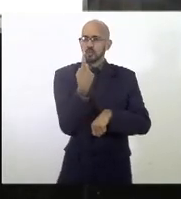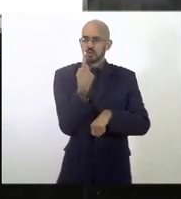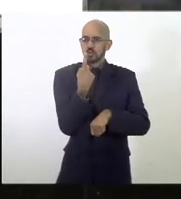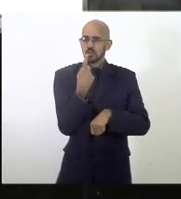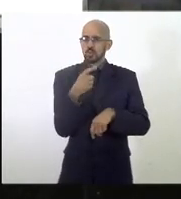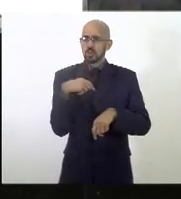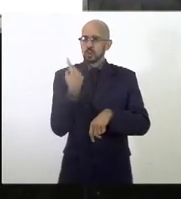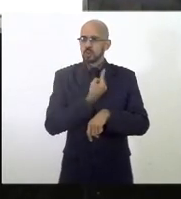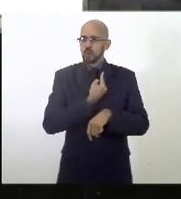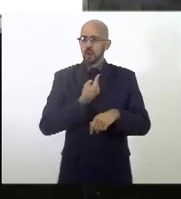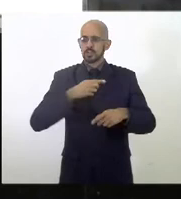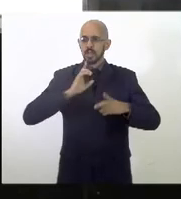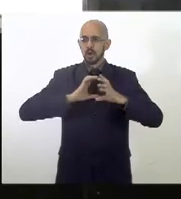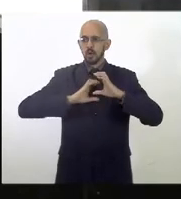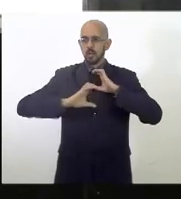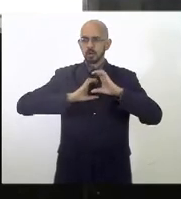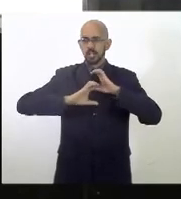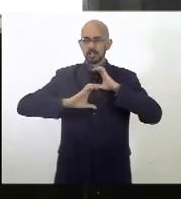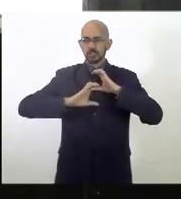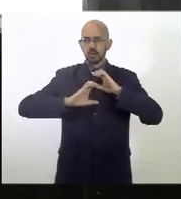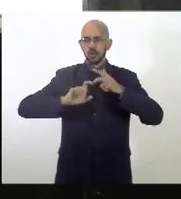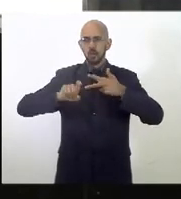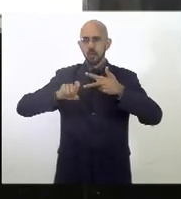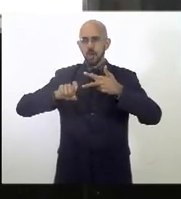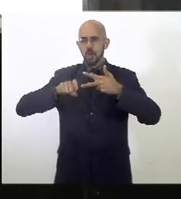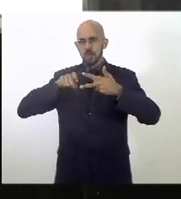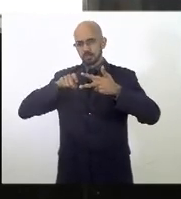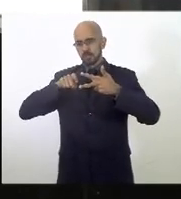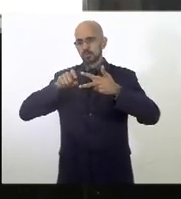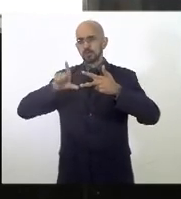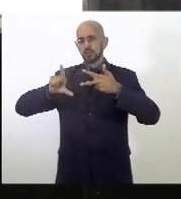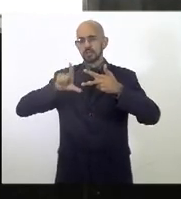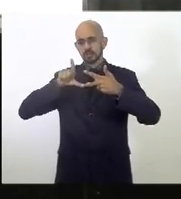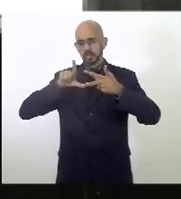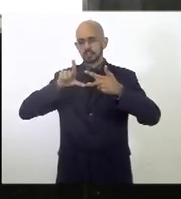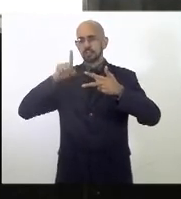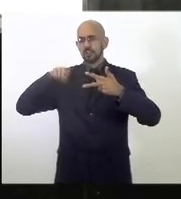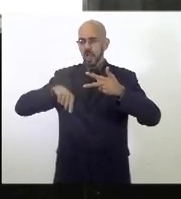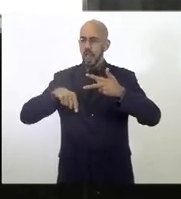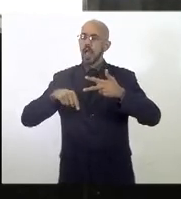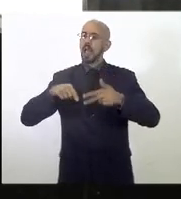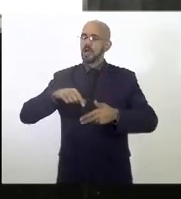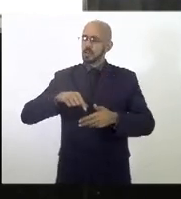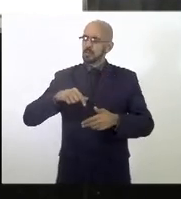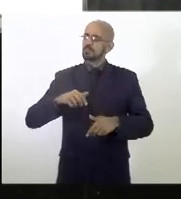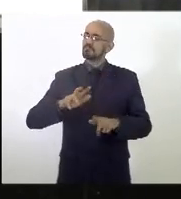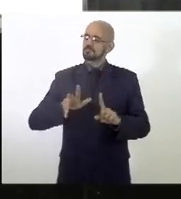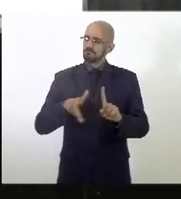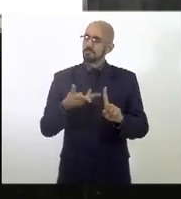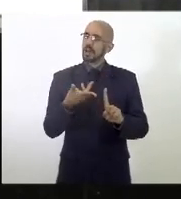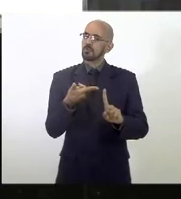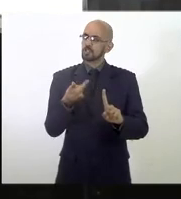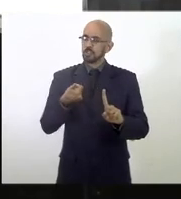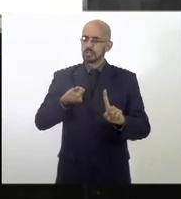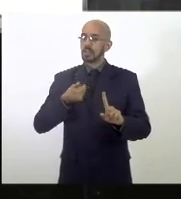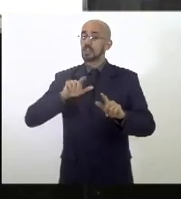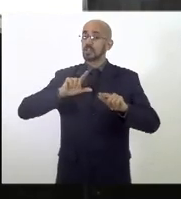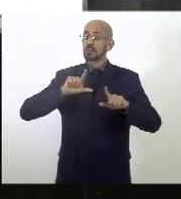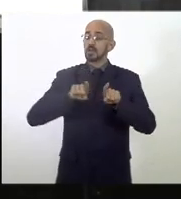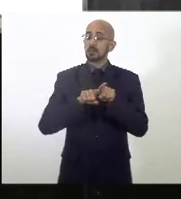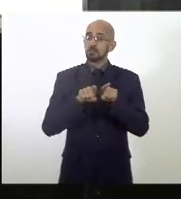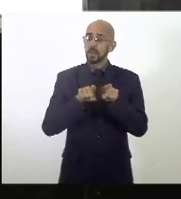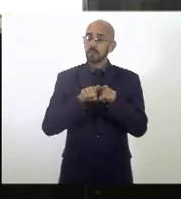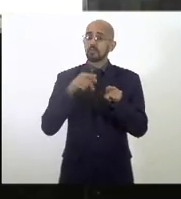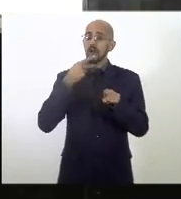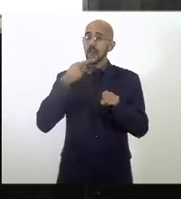com o Legislativo e com o Executivo, ela realmente é privilegiada, e gostaria de deixar aqui também o setor